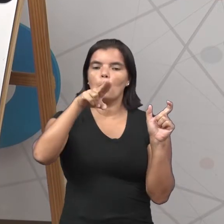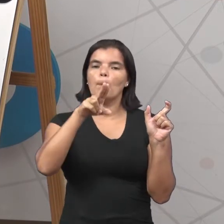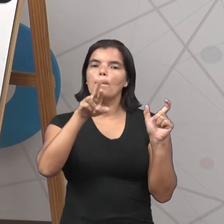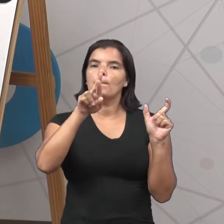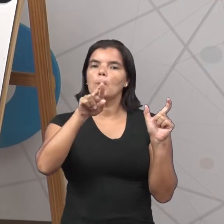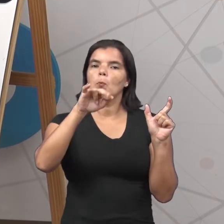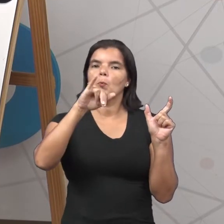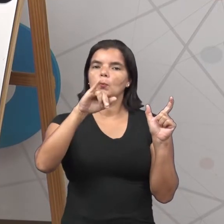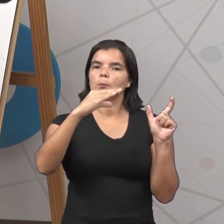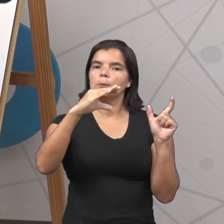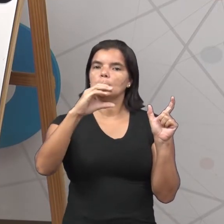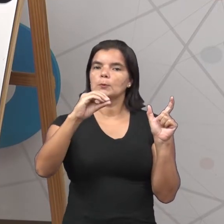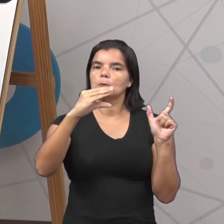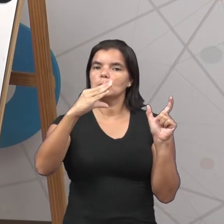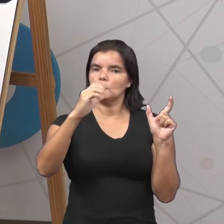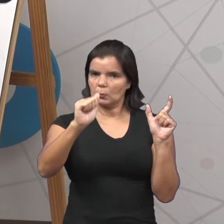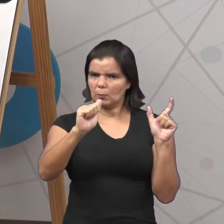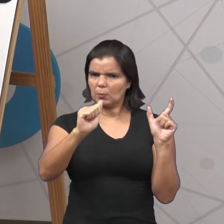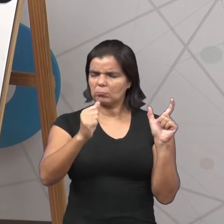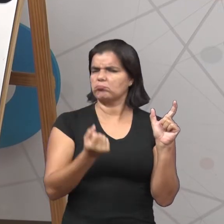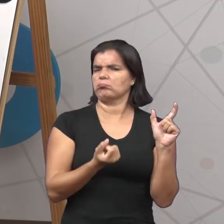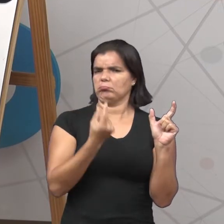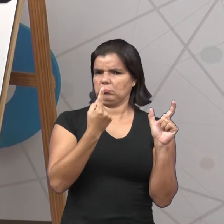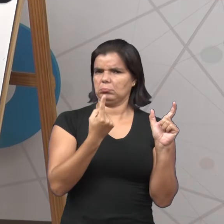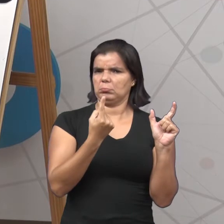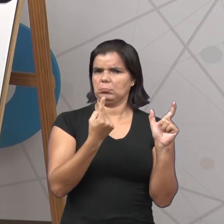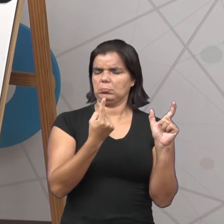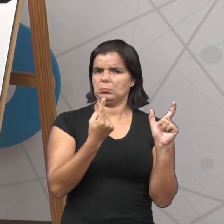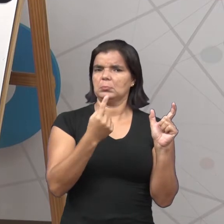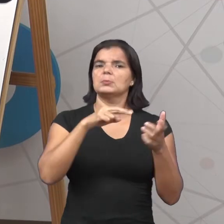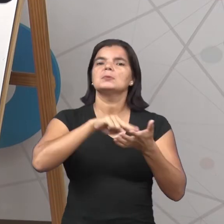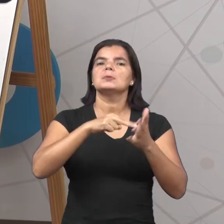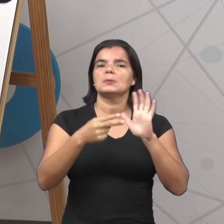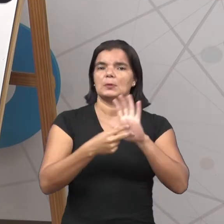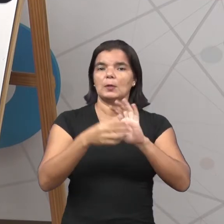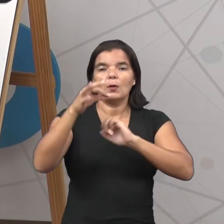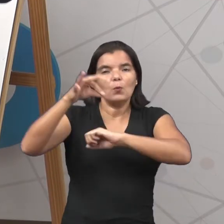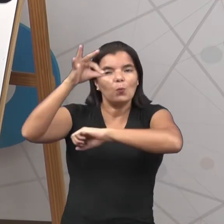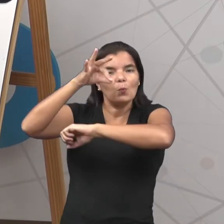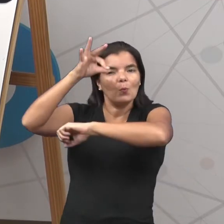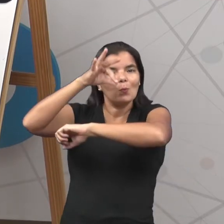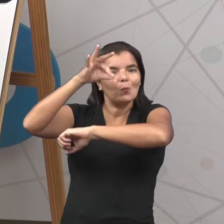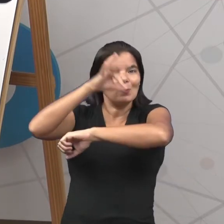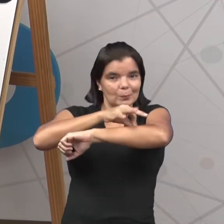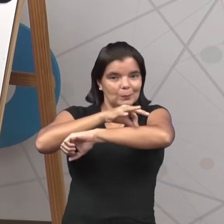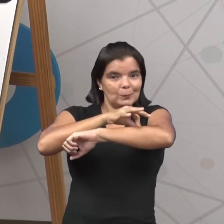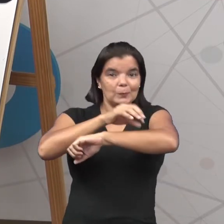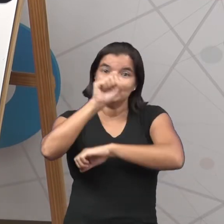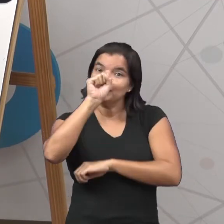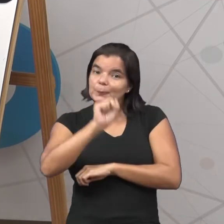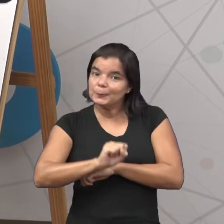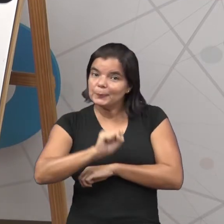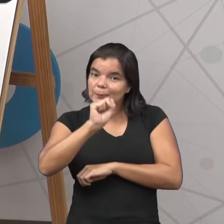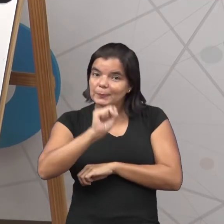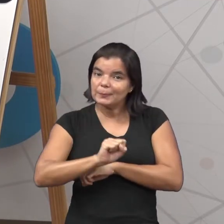Muriçoca. Um pouco estranho, né? Muriçoca quer dizer mosquito. Isso aqui no sul, ó.